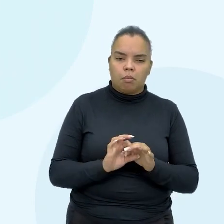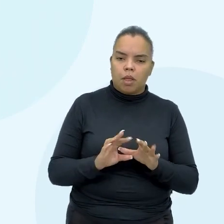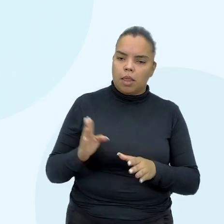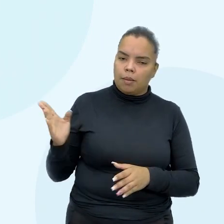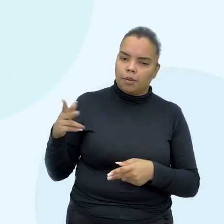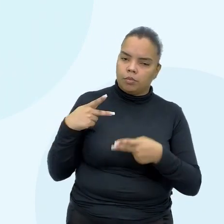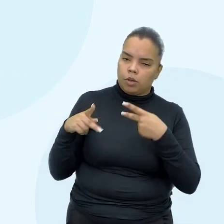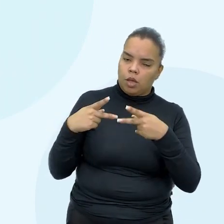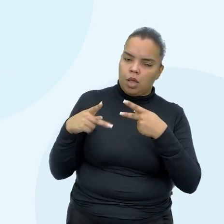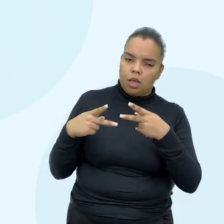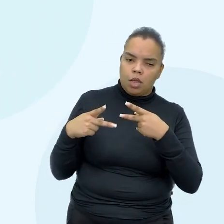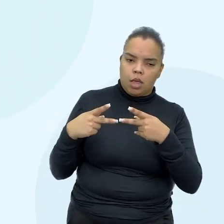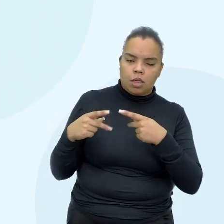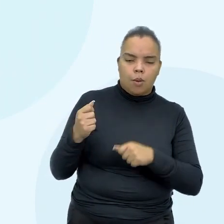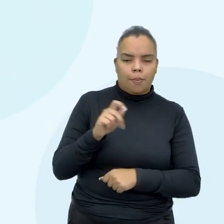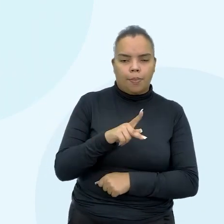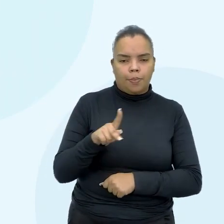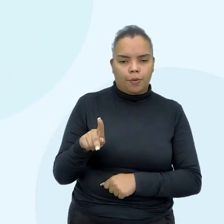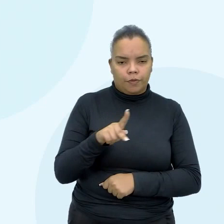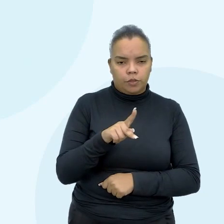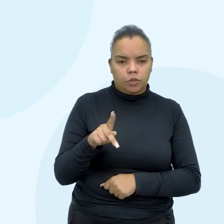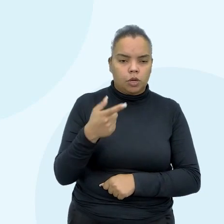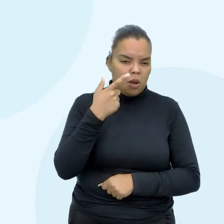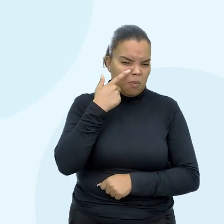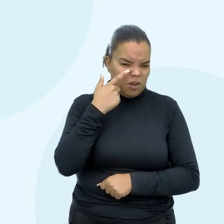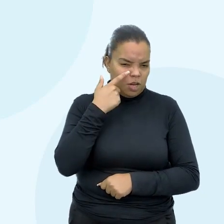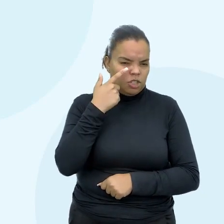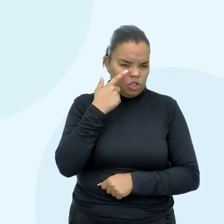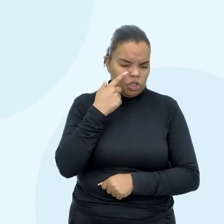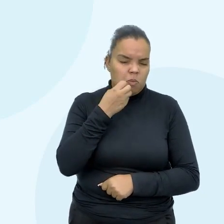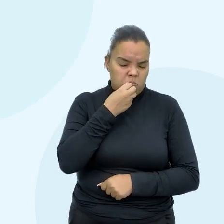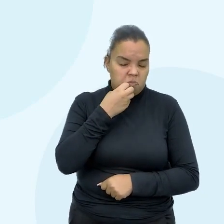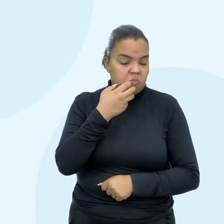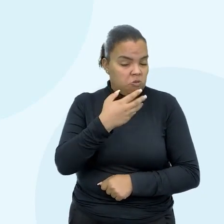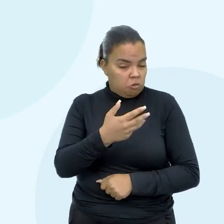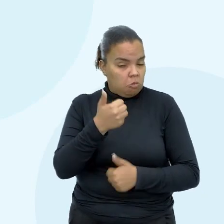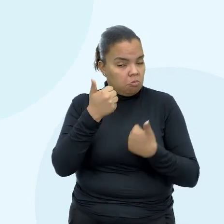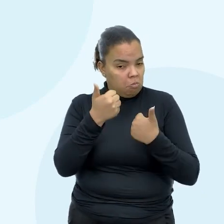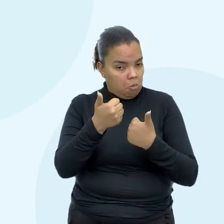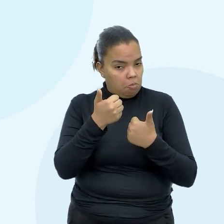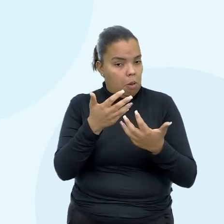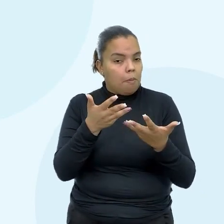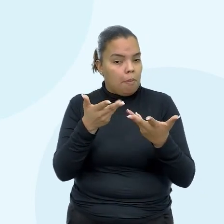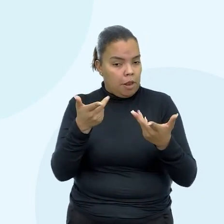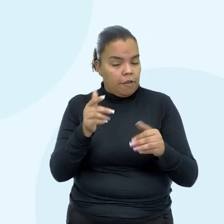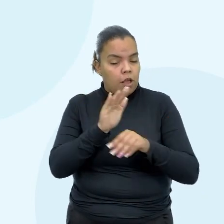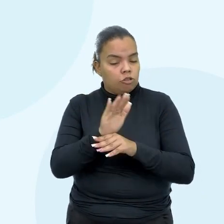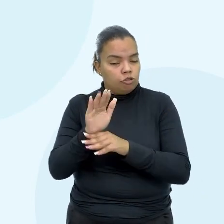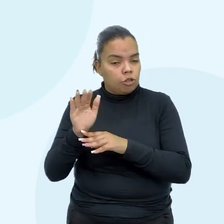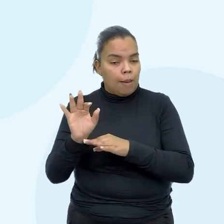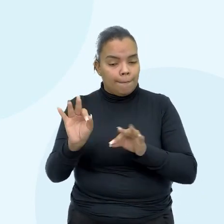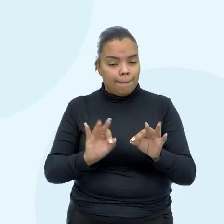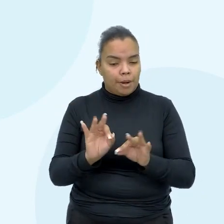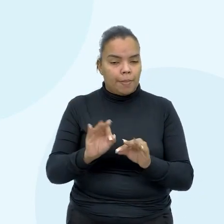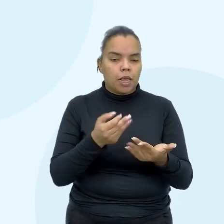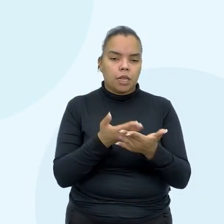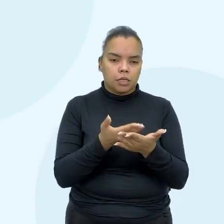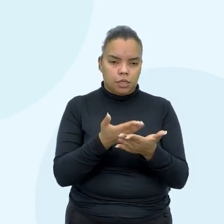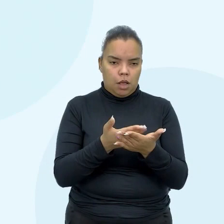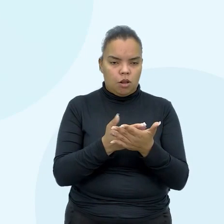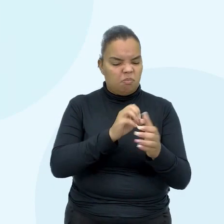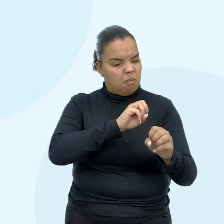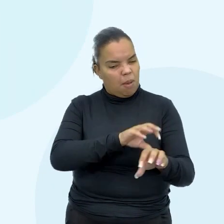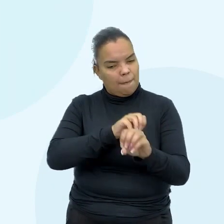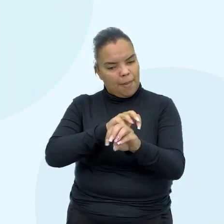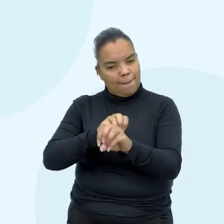link para o professor. Dá uma olhadinha, né? Que é um material muito rico, né? Que vai te ajudar muito a preparar as